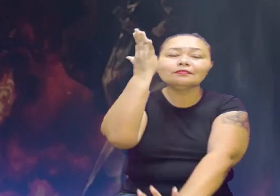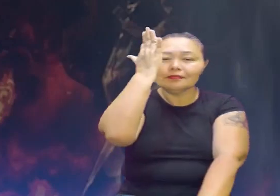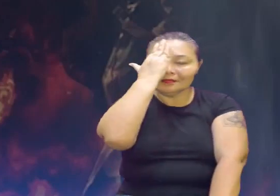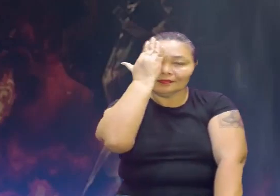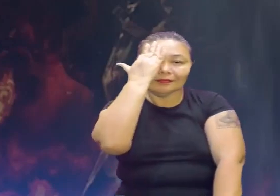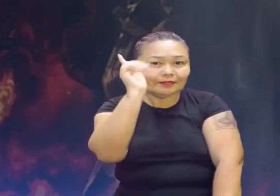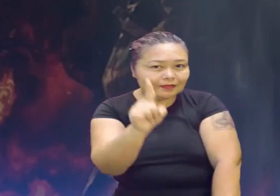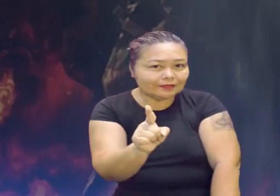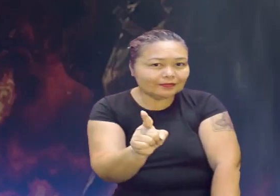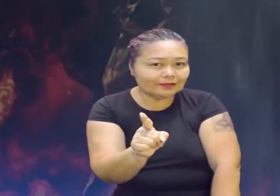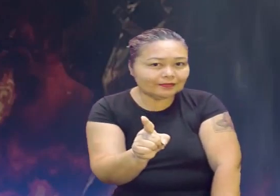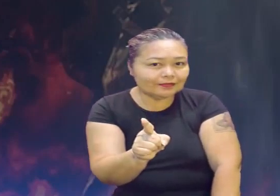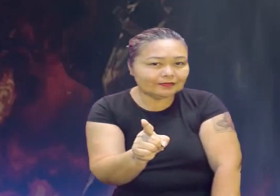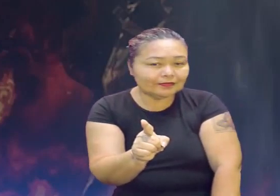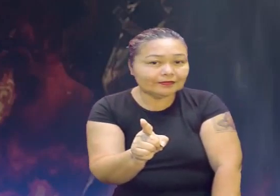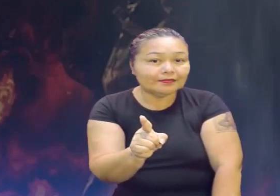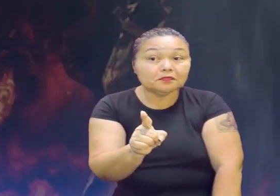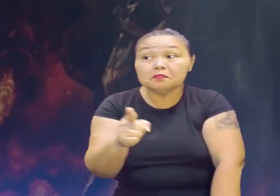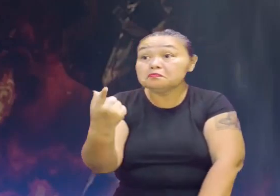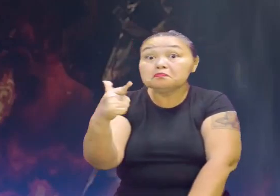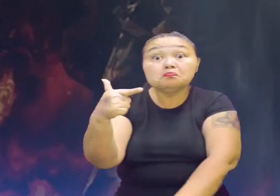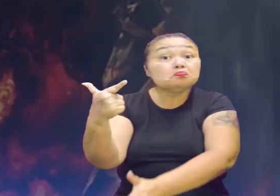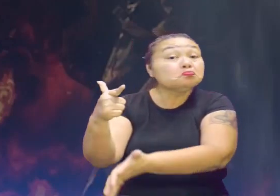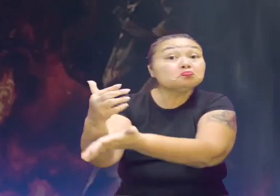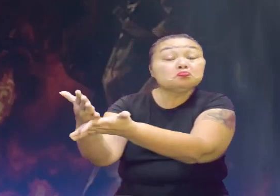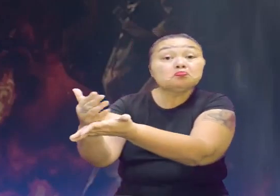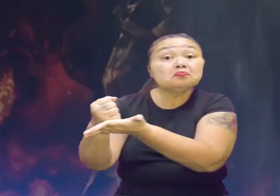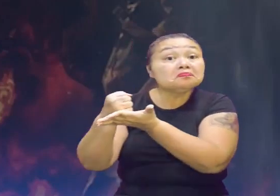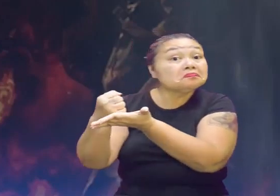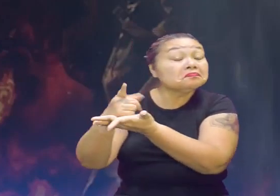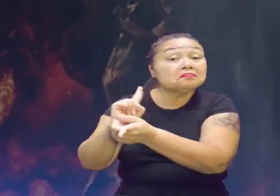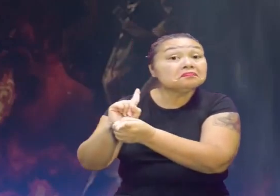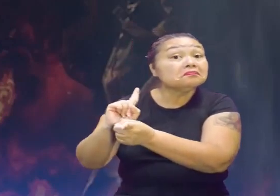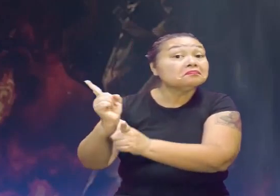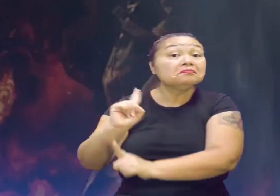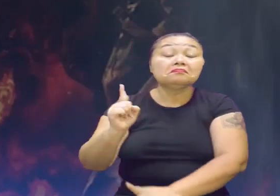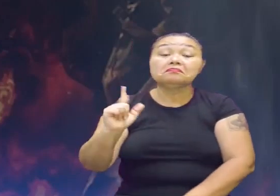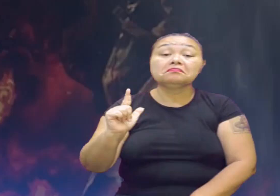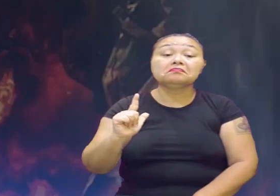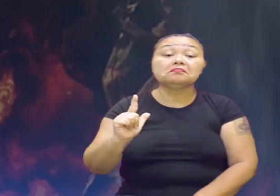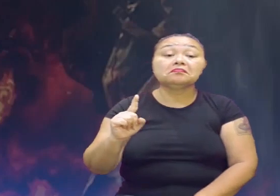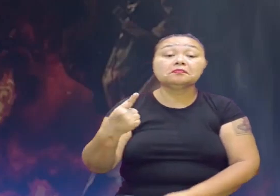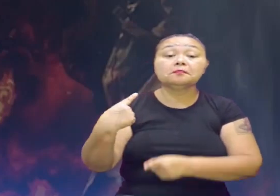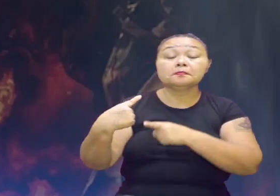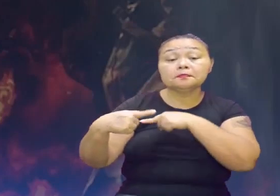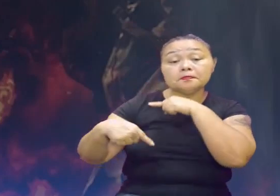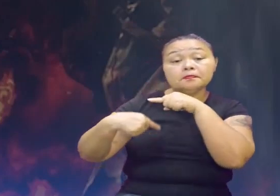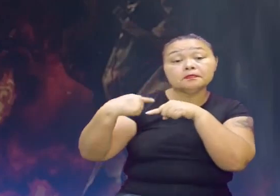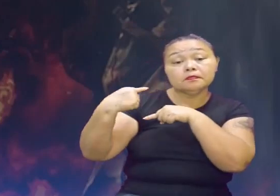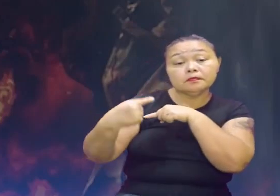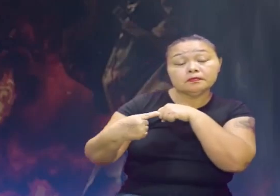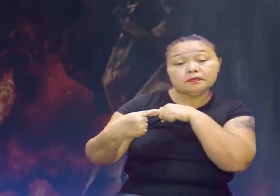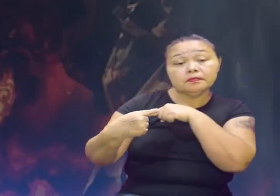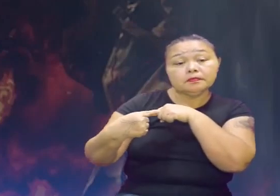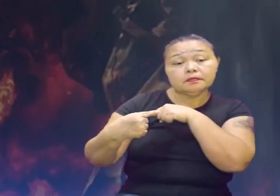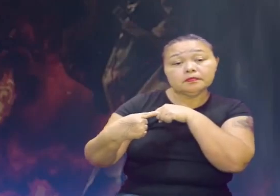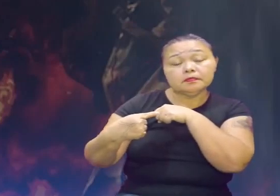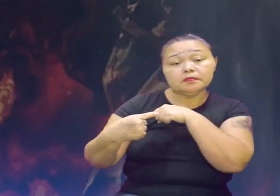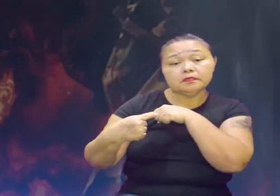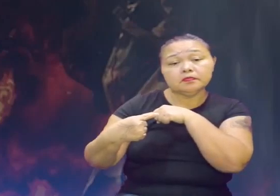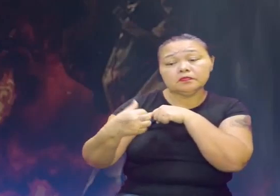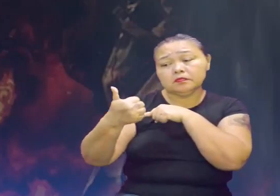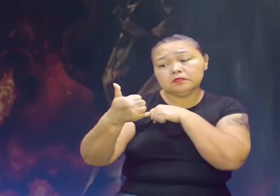disso. Não tinha e nem iria ter. Eles vão passar de